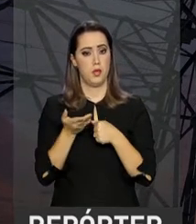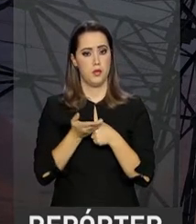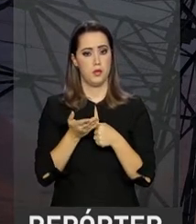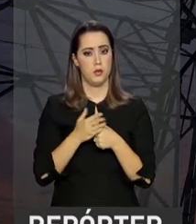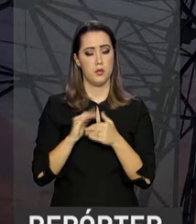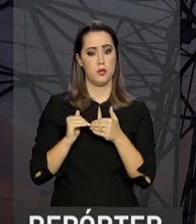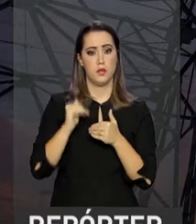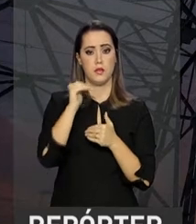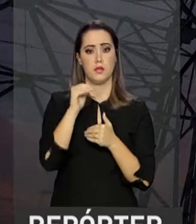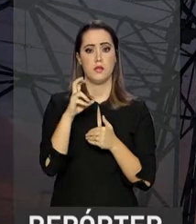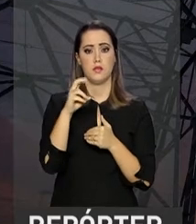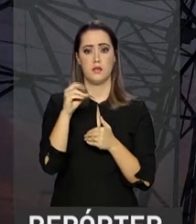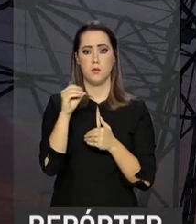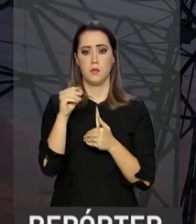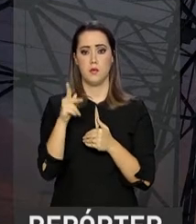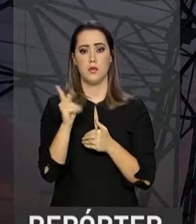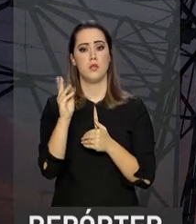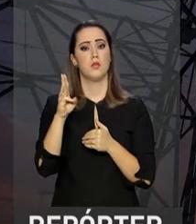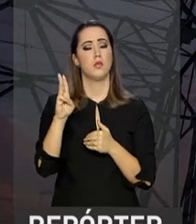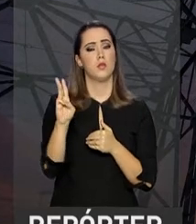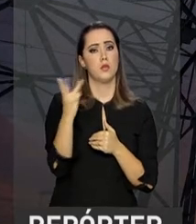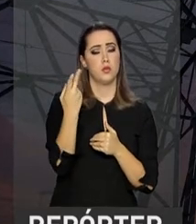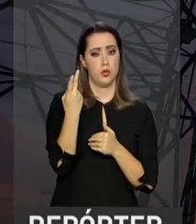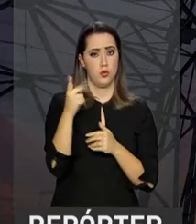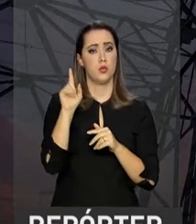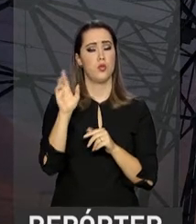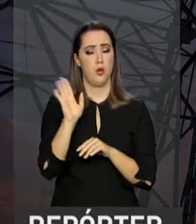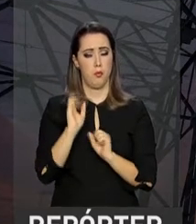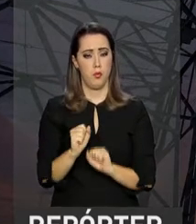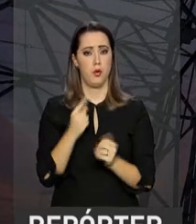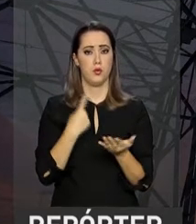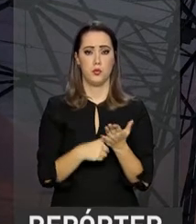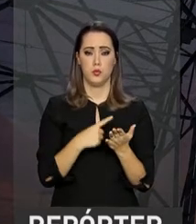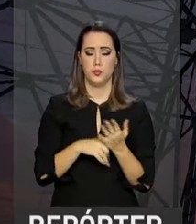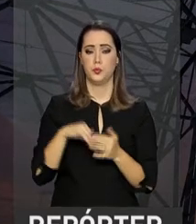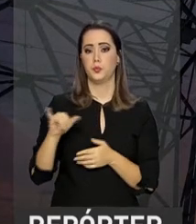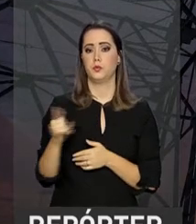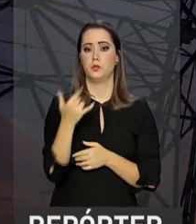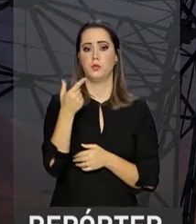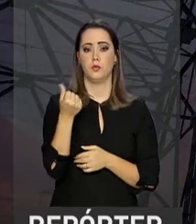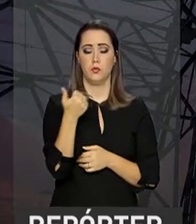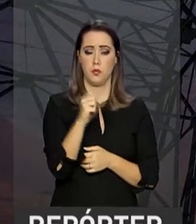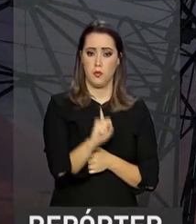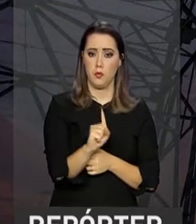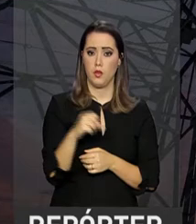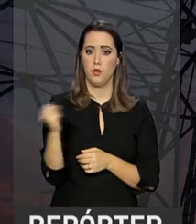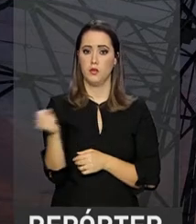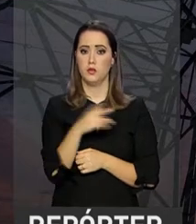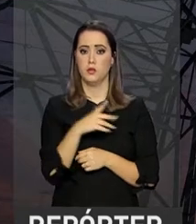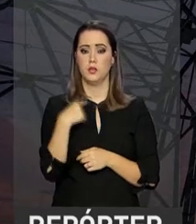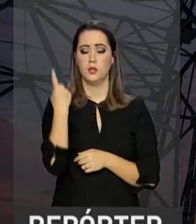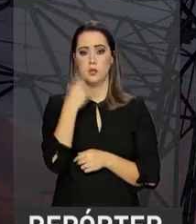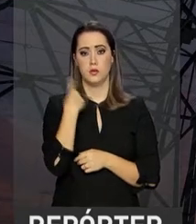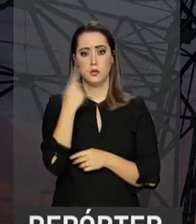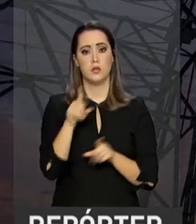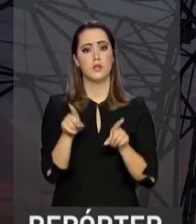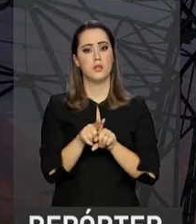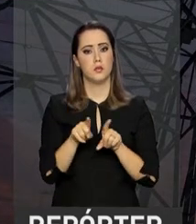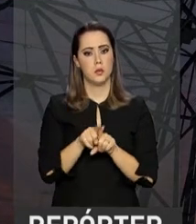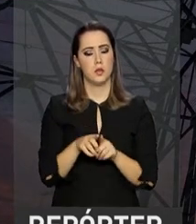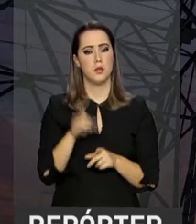acima de 500 quilowatts hora já pode aderir em janeiro de 2018 novas ligações também